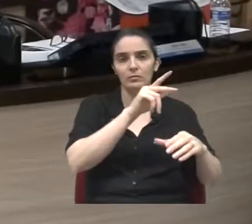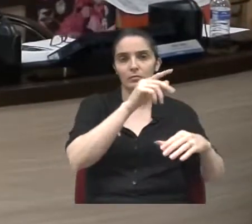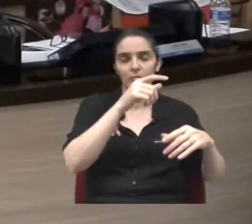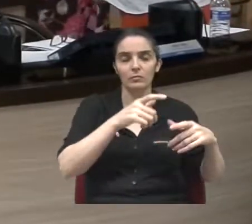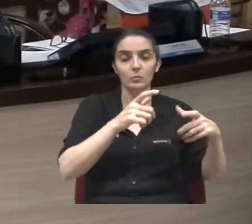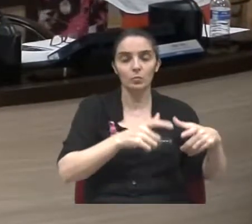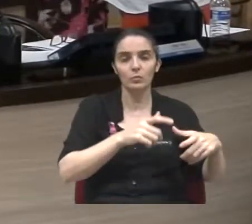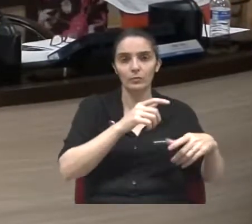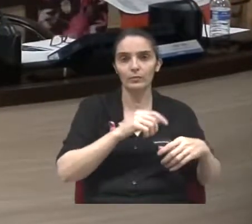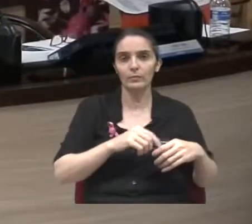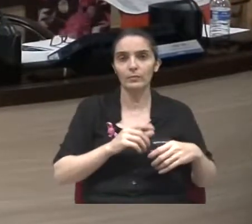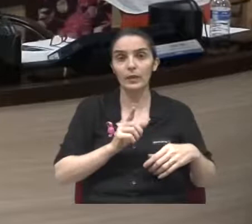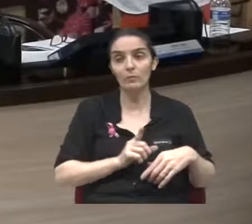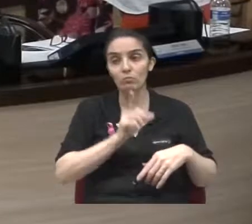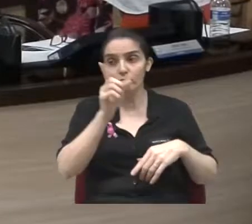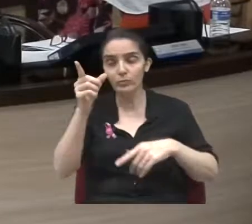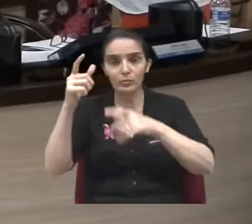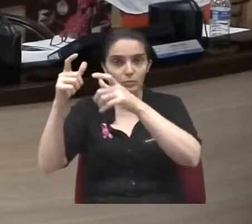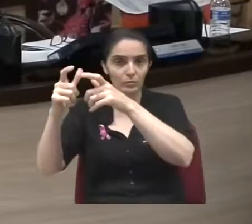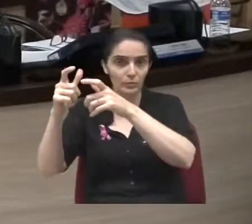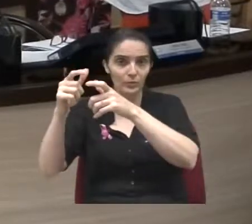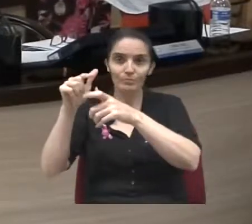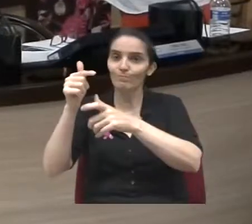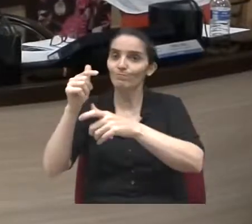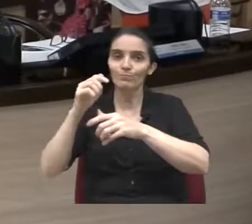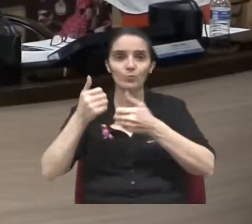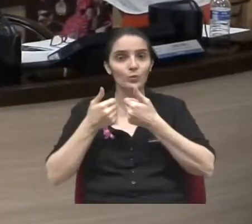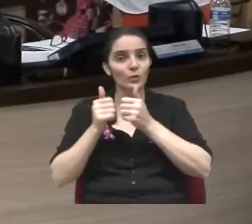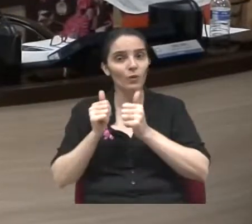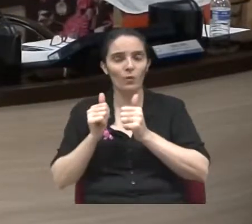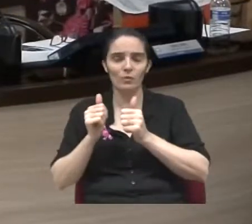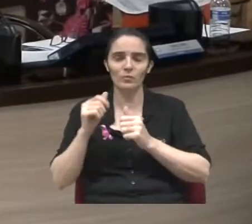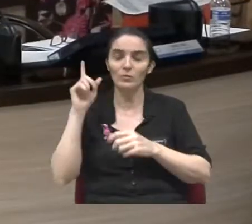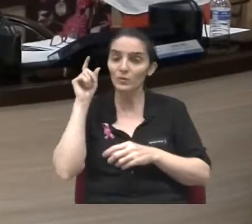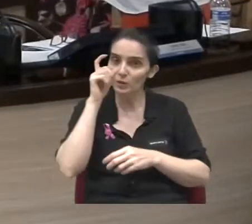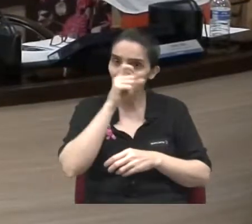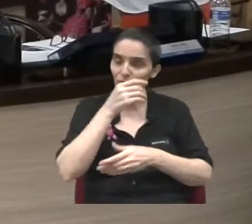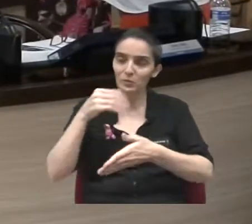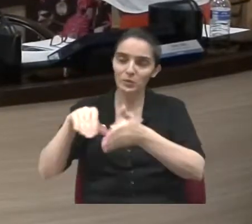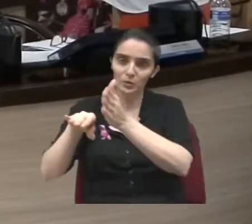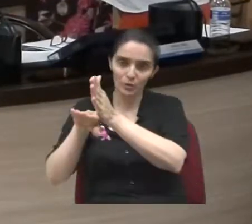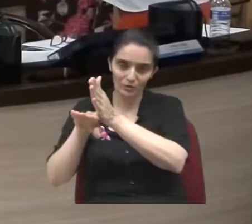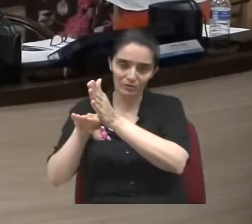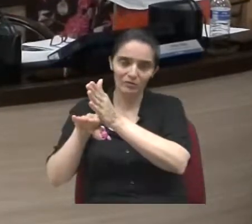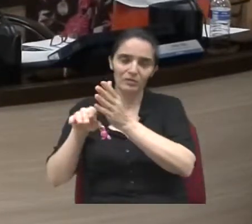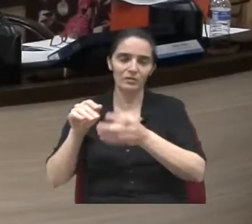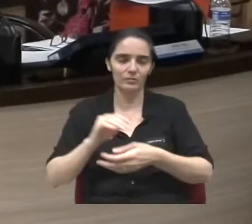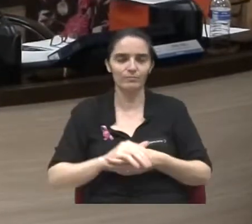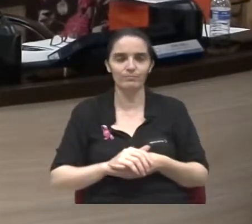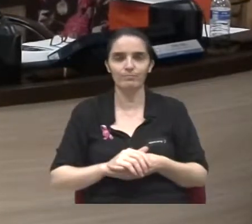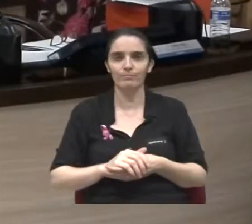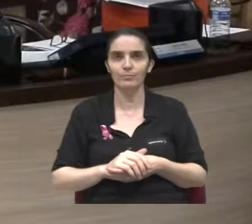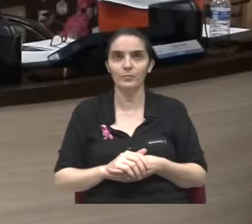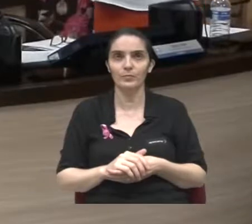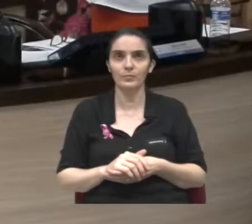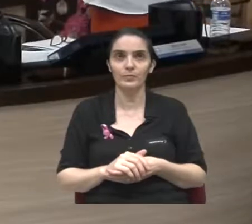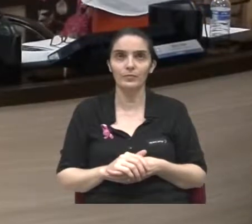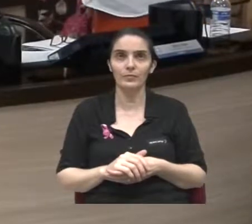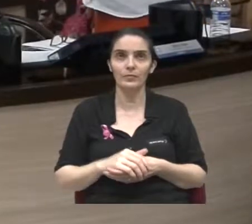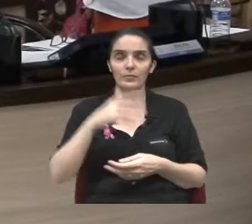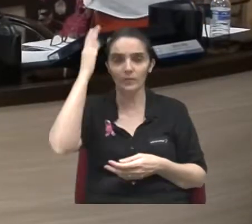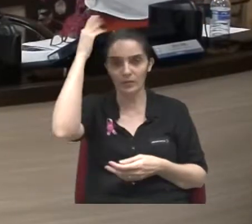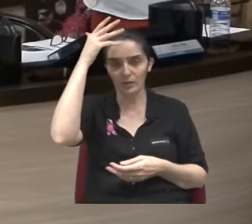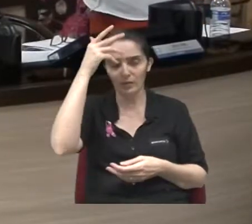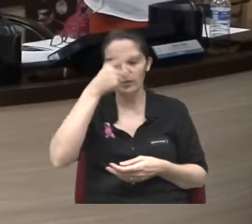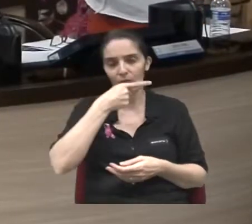mesma oportunidade, porque diz que não tem ônibus tão fácil lá. Então, está isso também no meu requerimento. Então, é melhor levar também já antecipar e levar essa